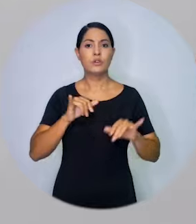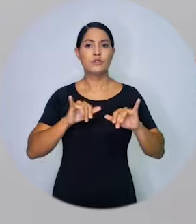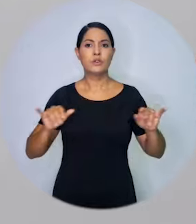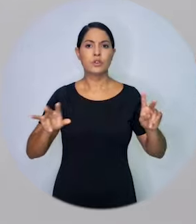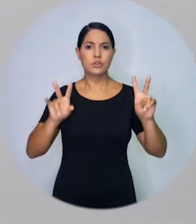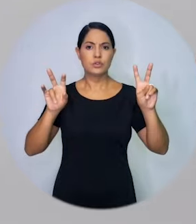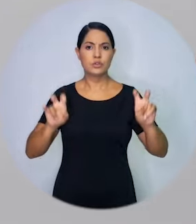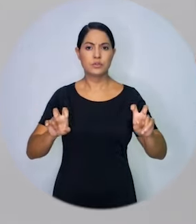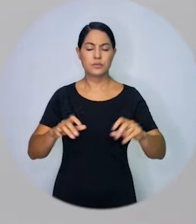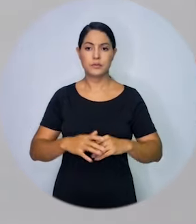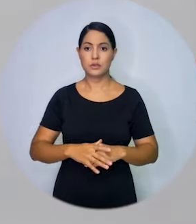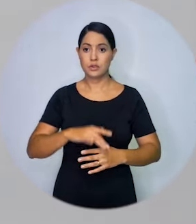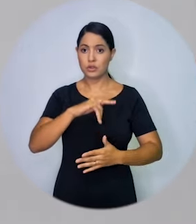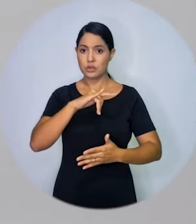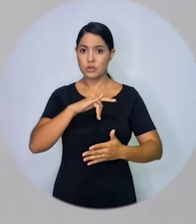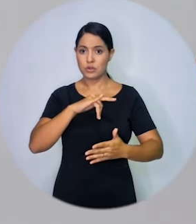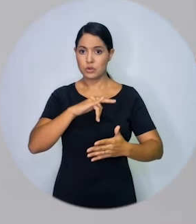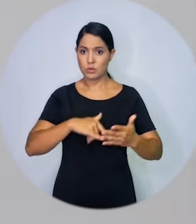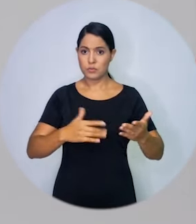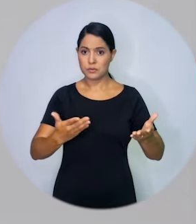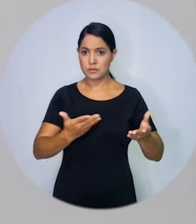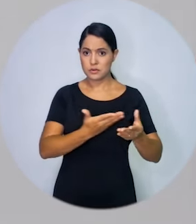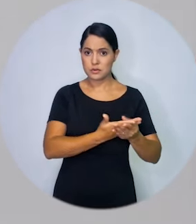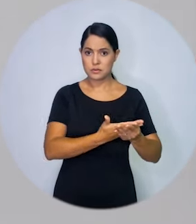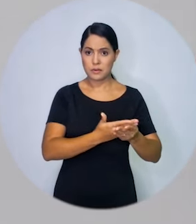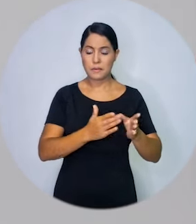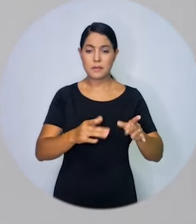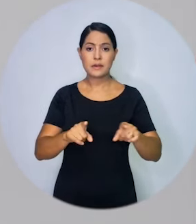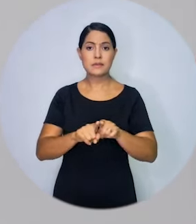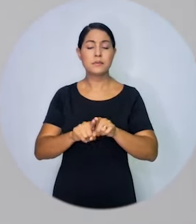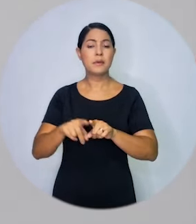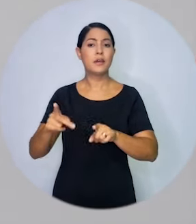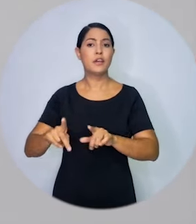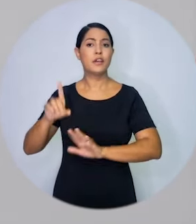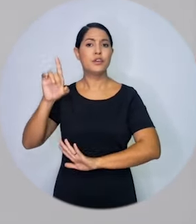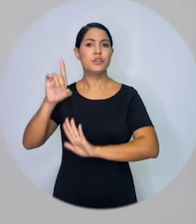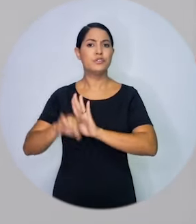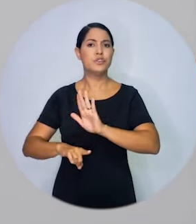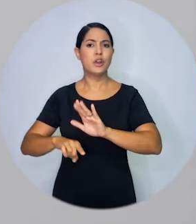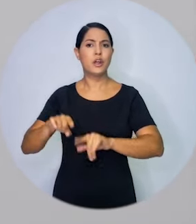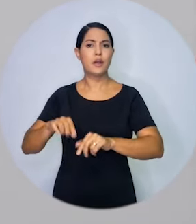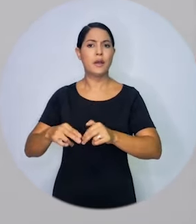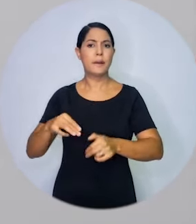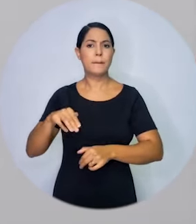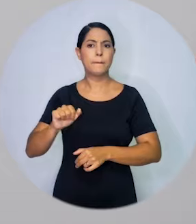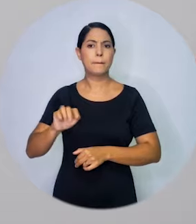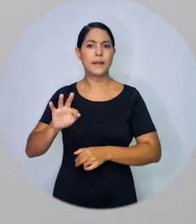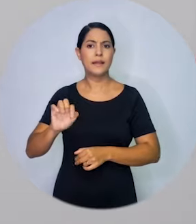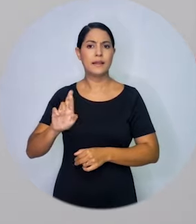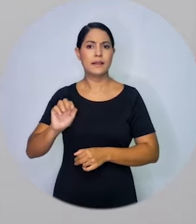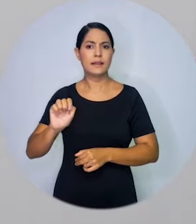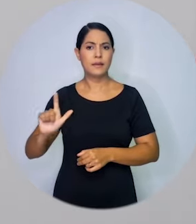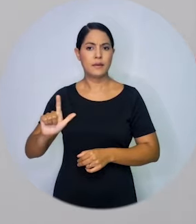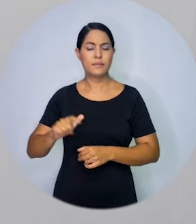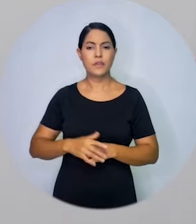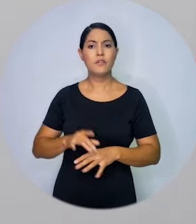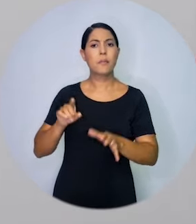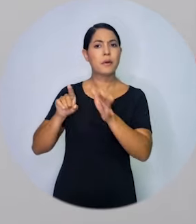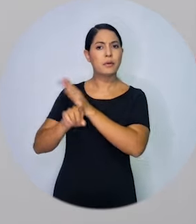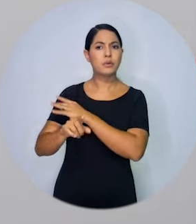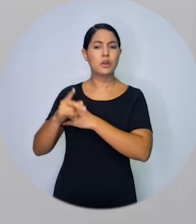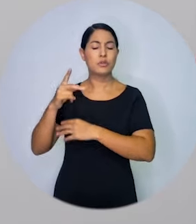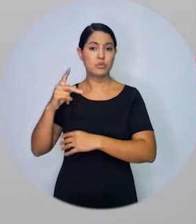Vamos trazer um pouquinho de direito material e direito processual também, por que não, aqui para esse podcast. Vamos falar um pouquinho de uma área que eu sei que a